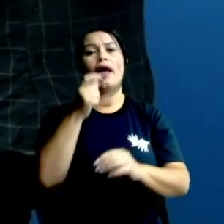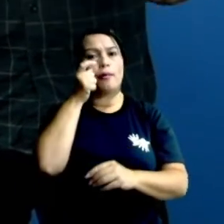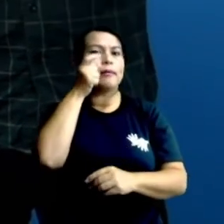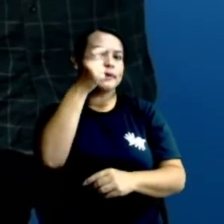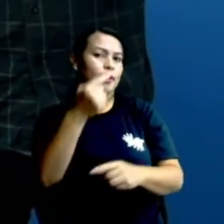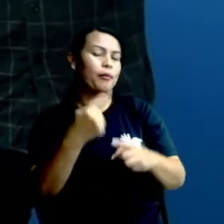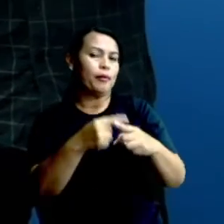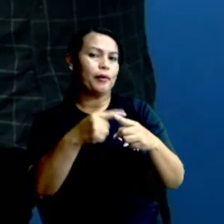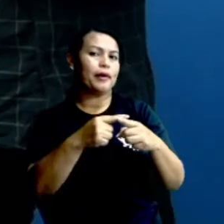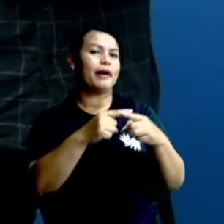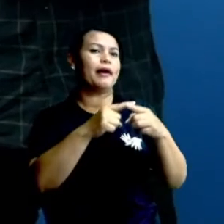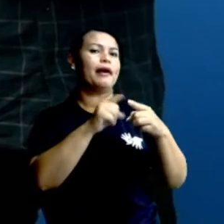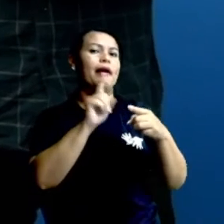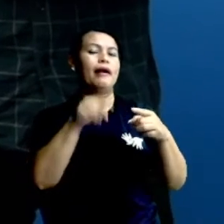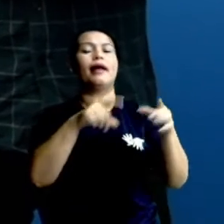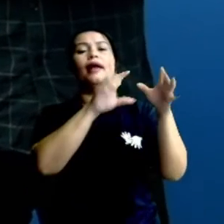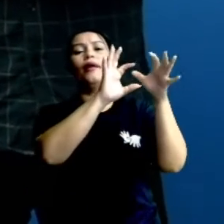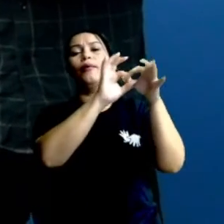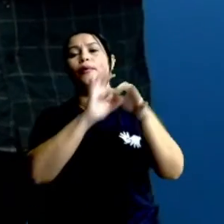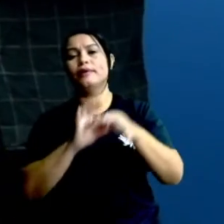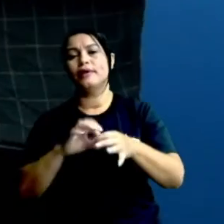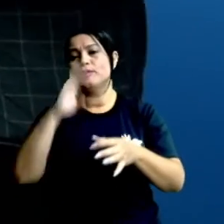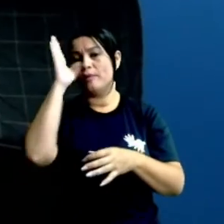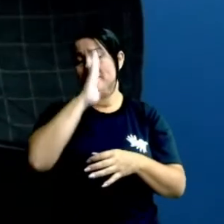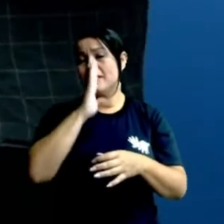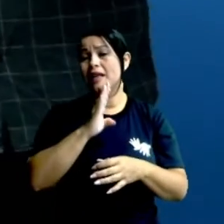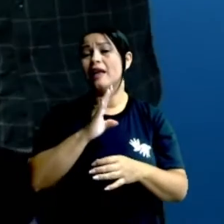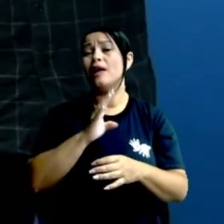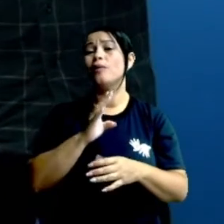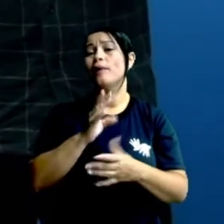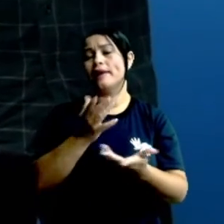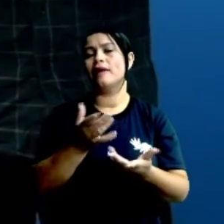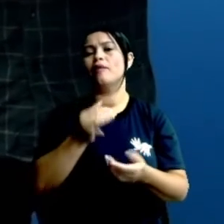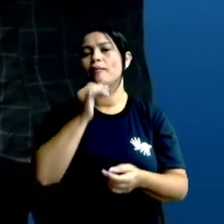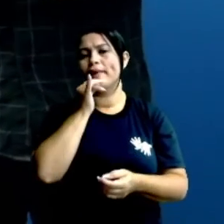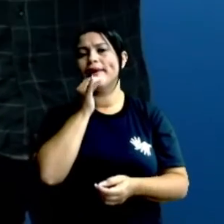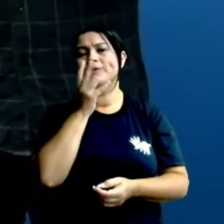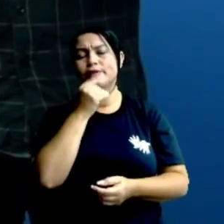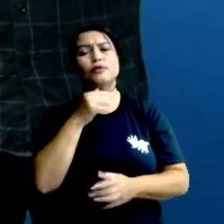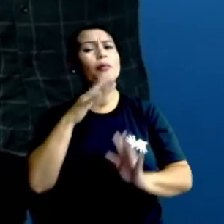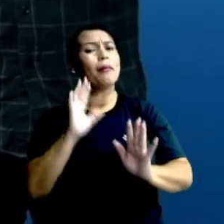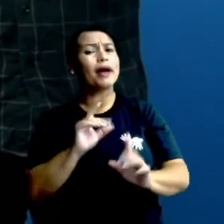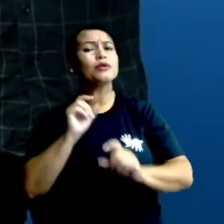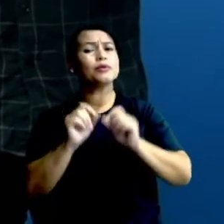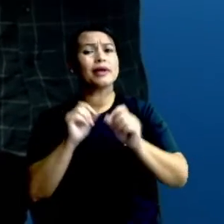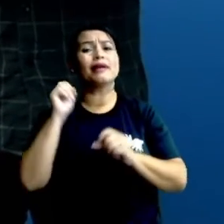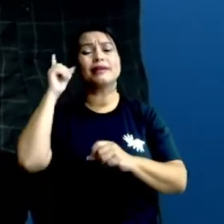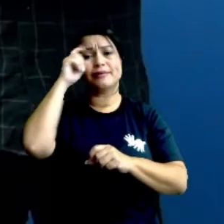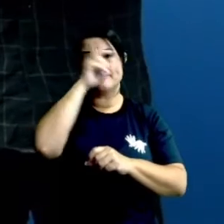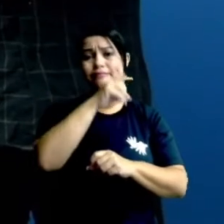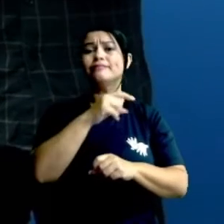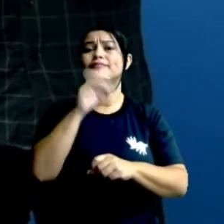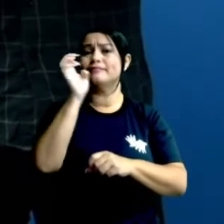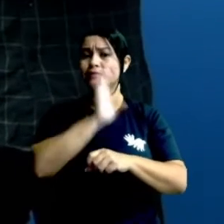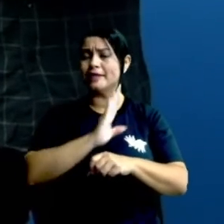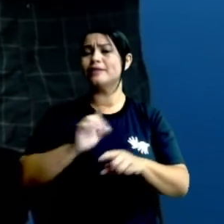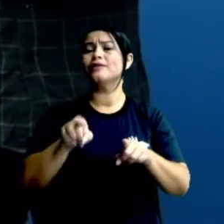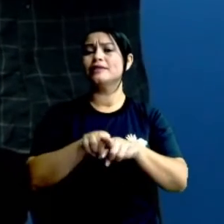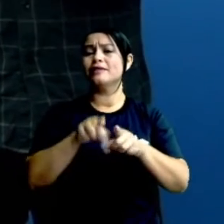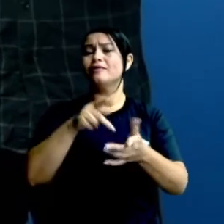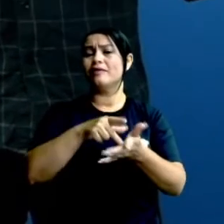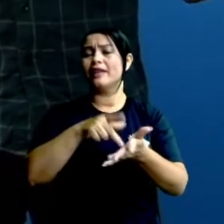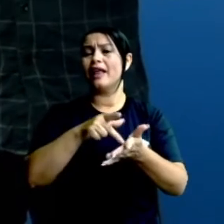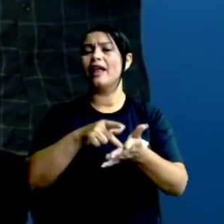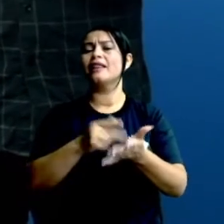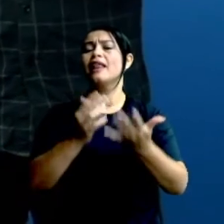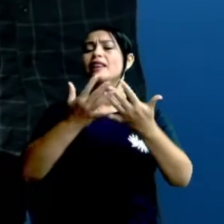ainda estava aquém, né, de outros países no contexto mundial. Mas isso de fato deu resultado, o Brasil se tornou um país industrializado e naturalmente